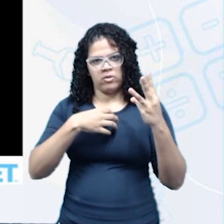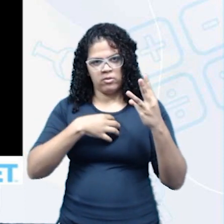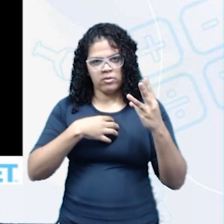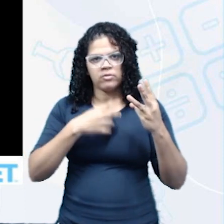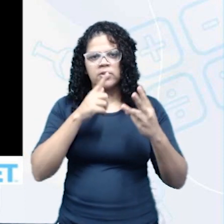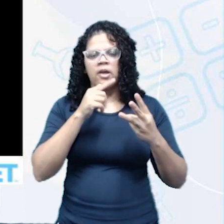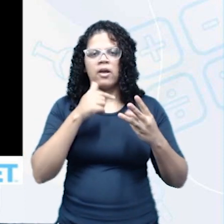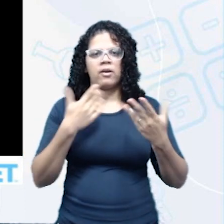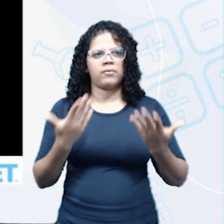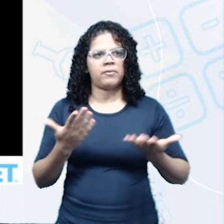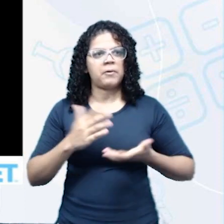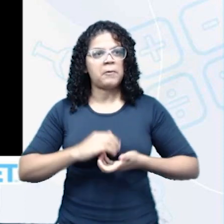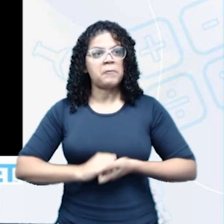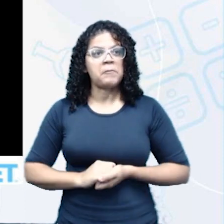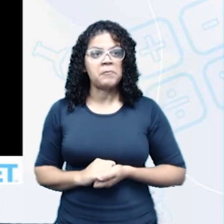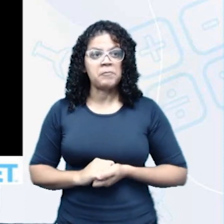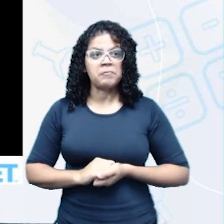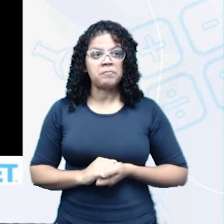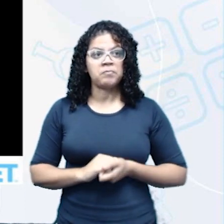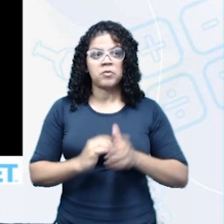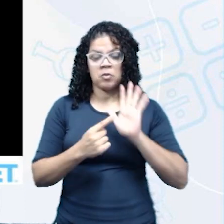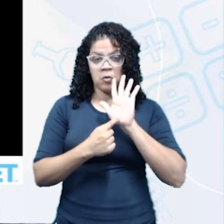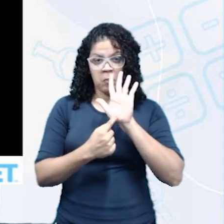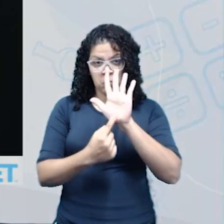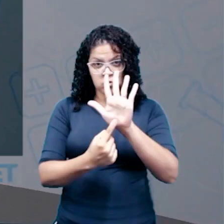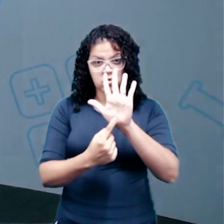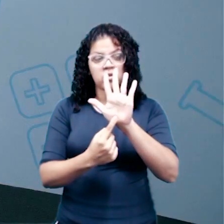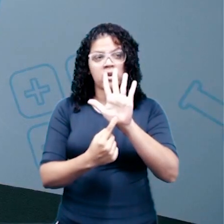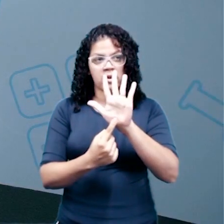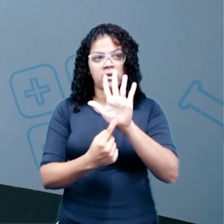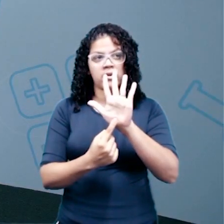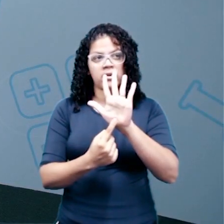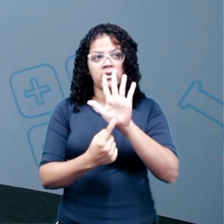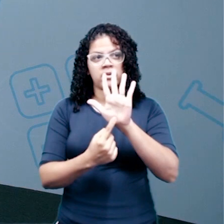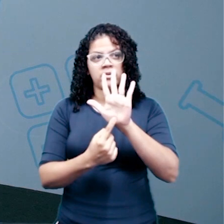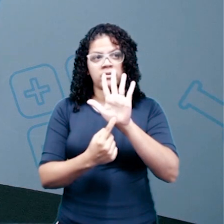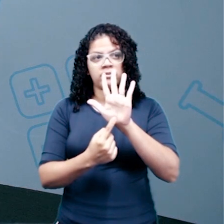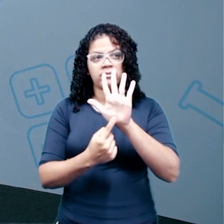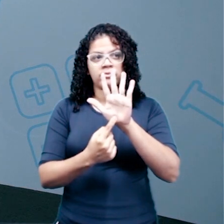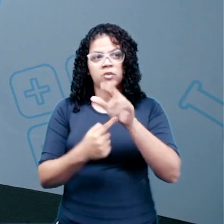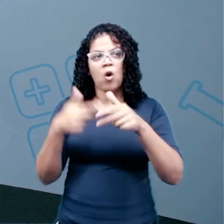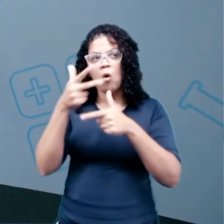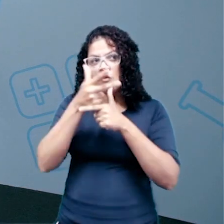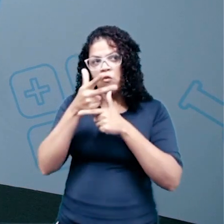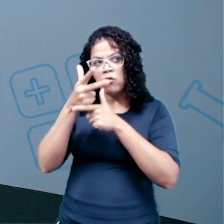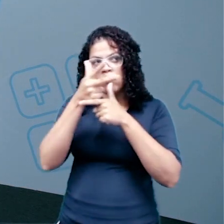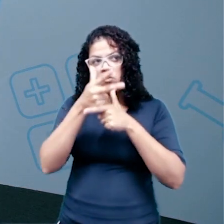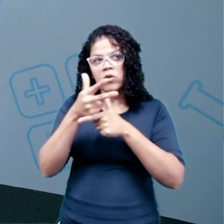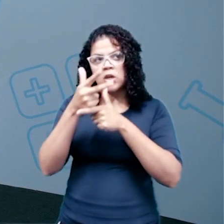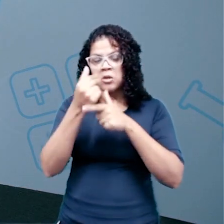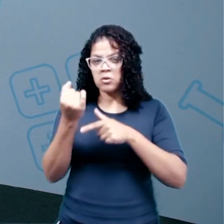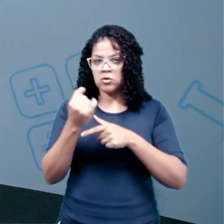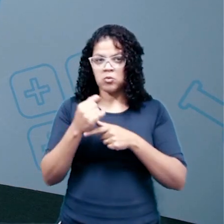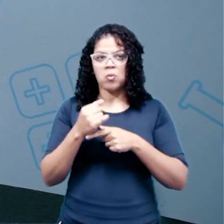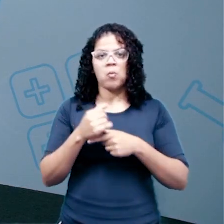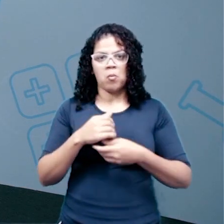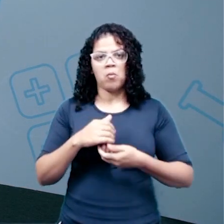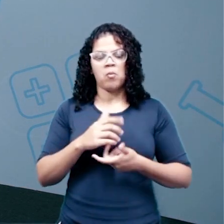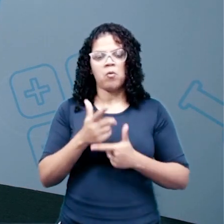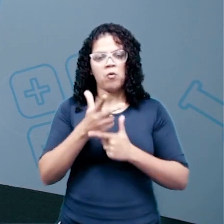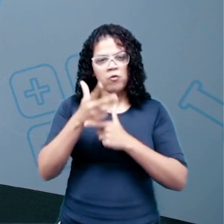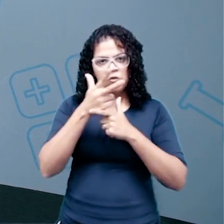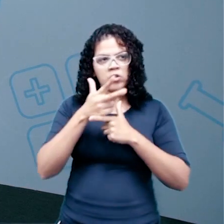para vocês uma animação bem interessante da Universidade de Colorado, lá nos Estados